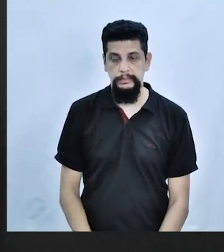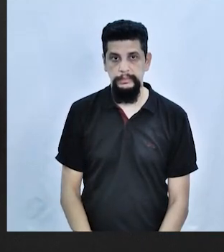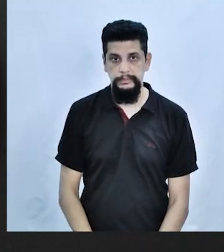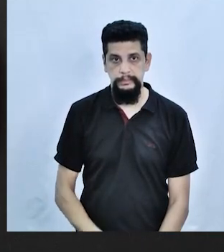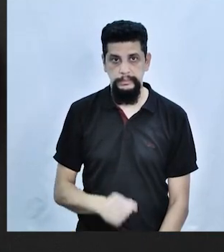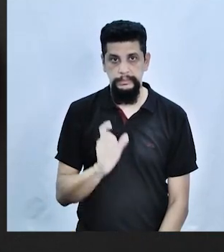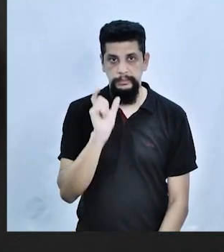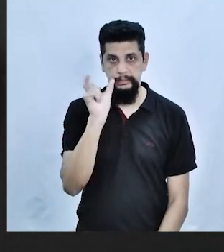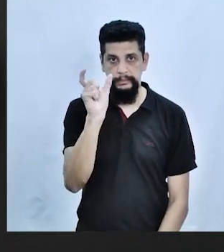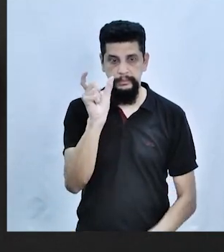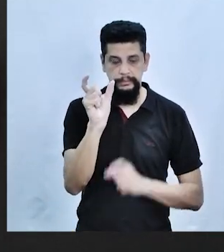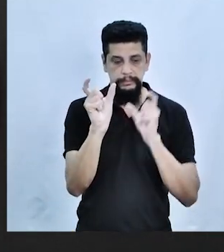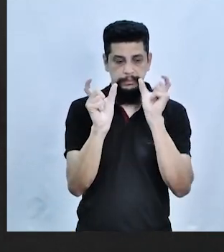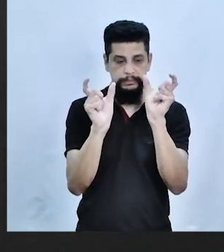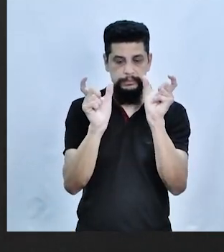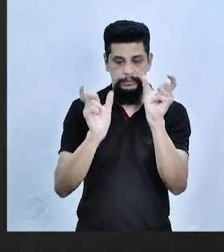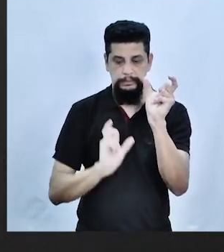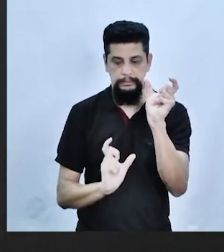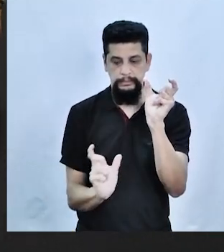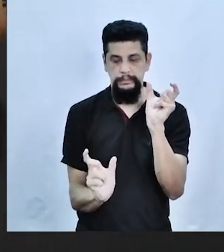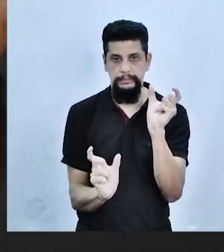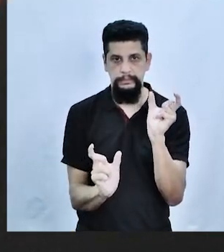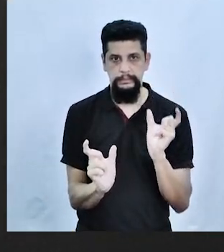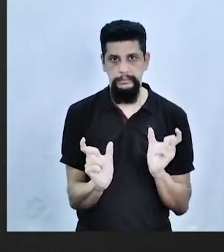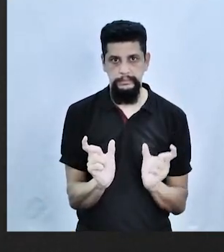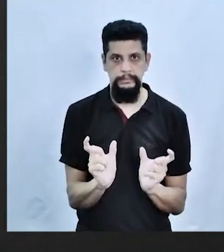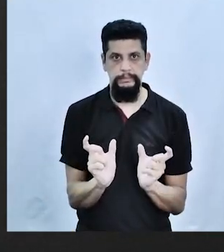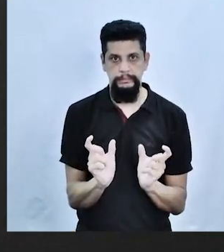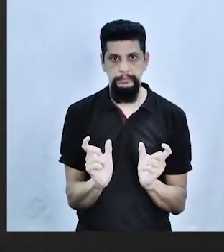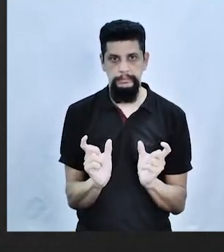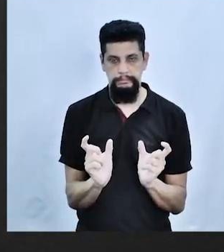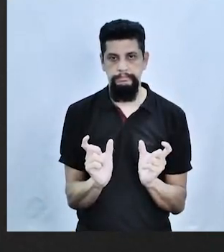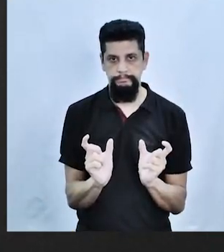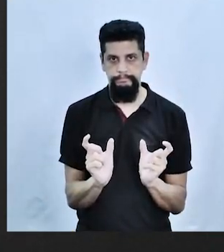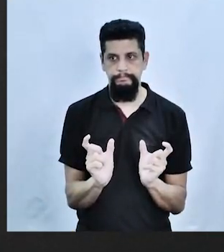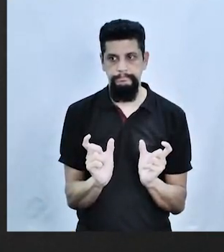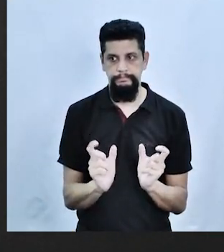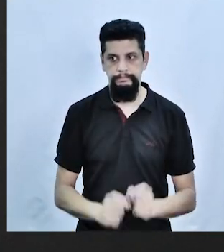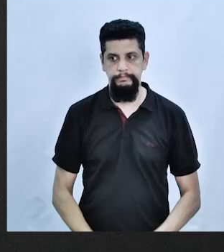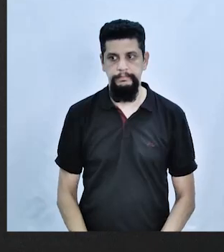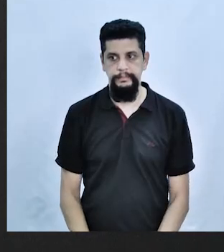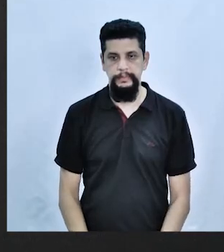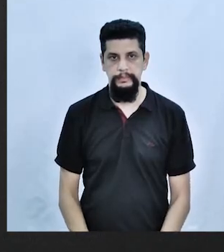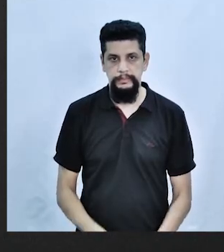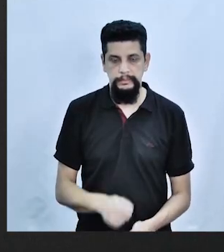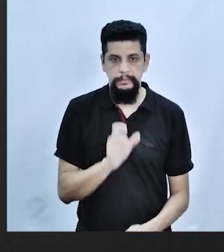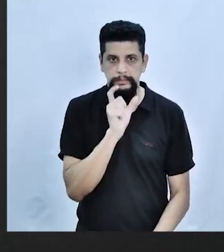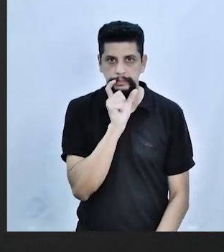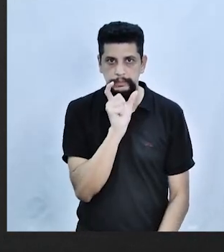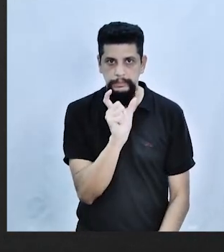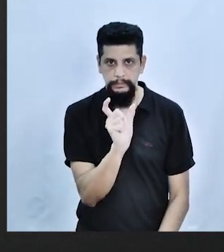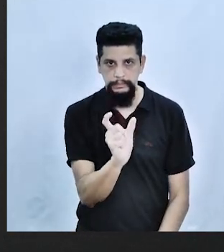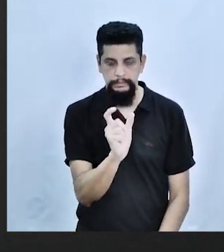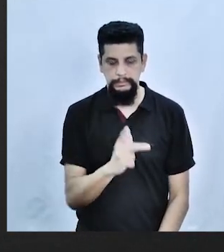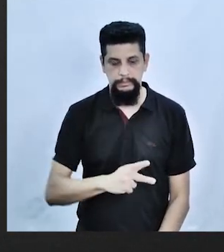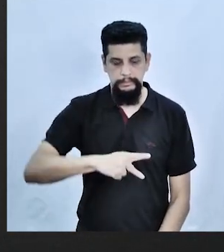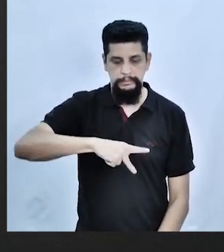Olha, a terceira peça e a quarta peça.